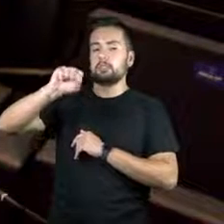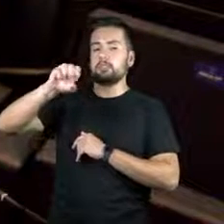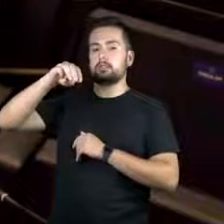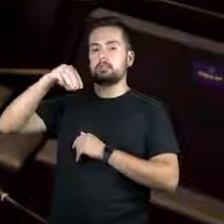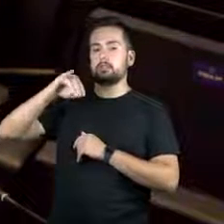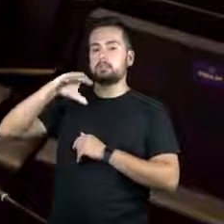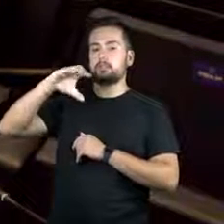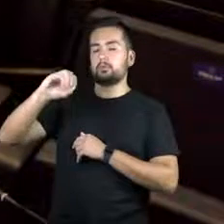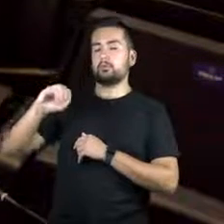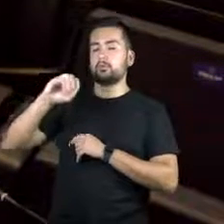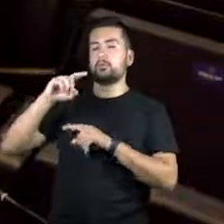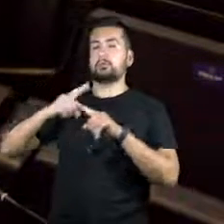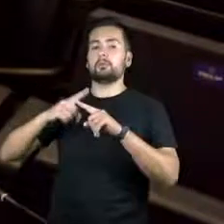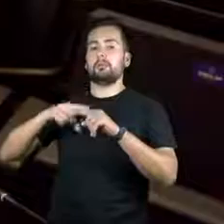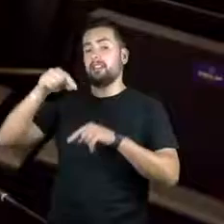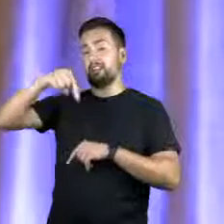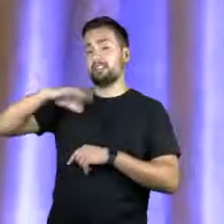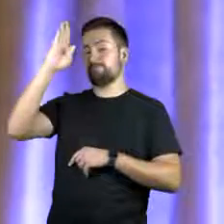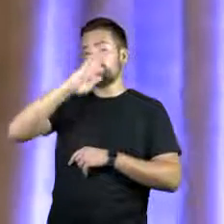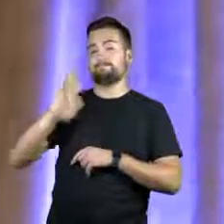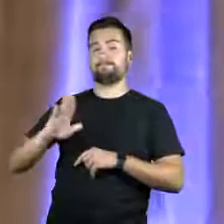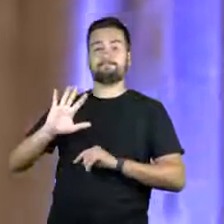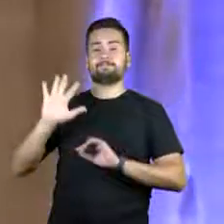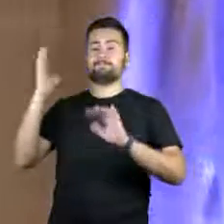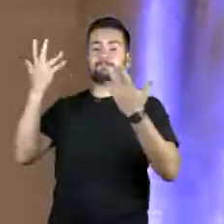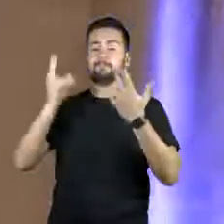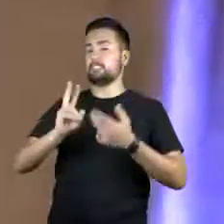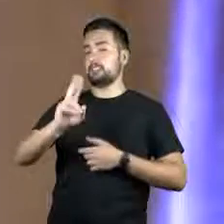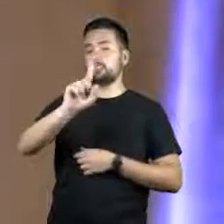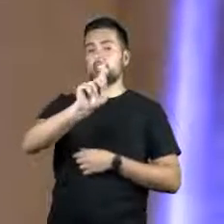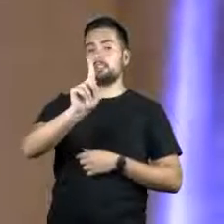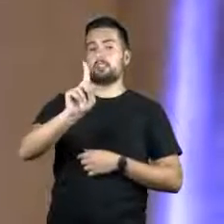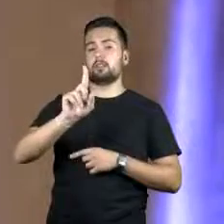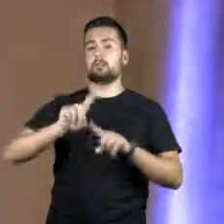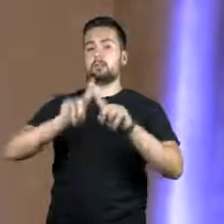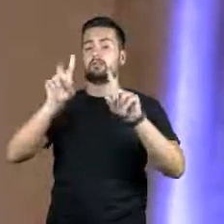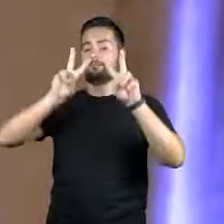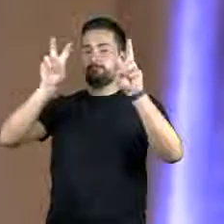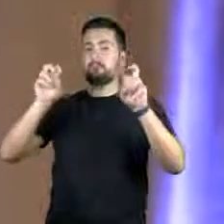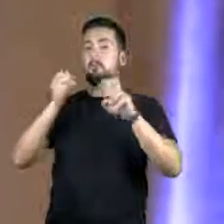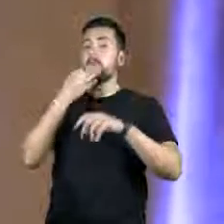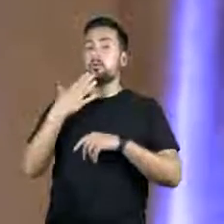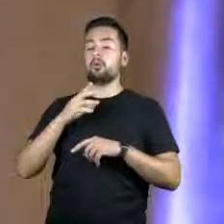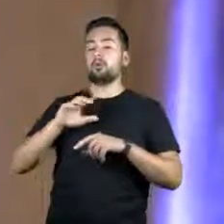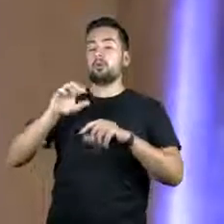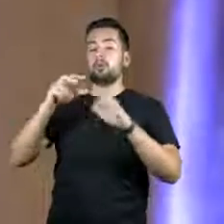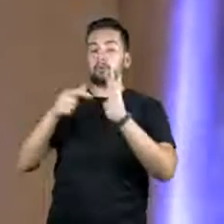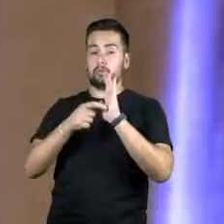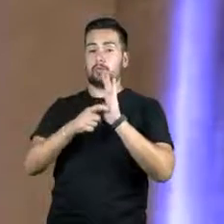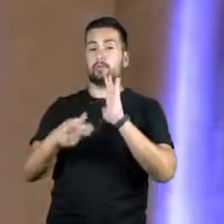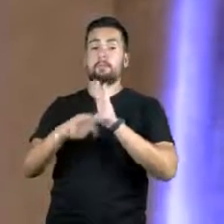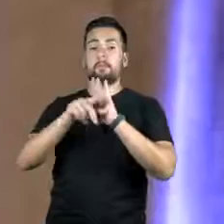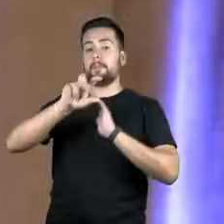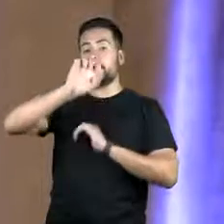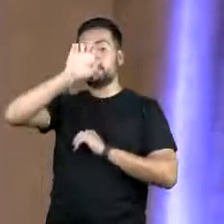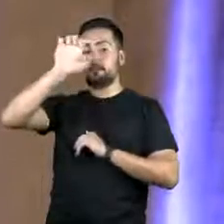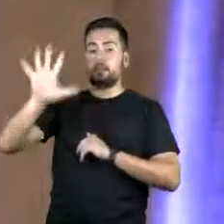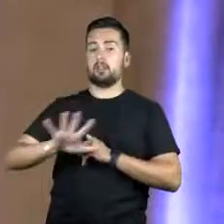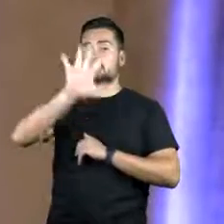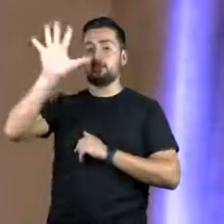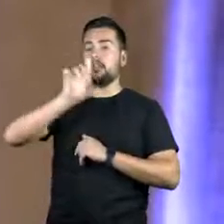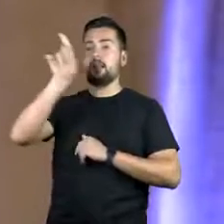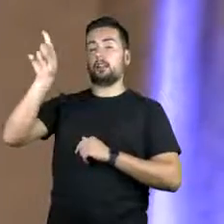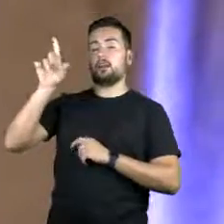muito frequente, né? Não é muito frequente, porém é um assunto relevante, tá? O software ele é europeu, né? Então, lá isso é um